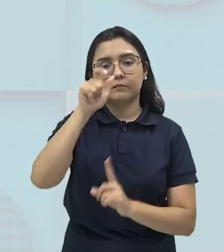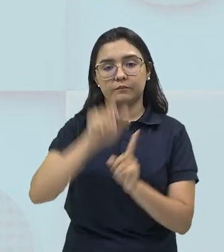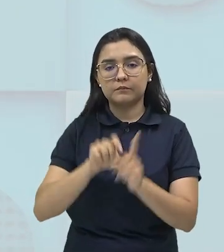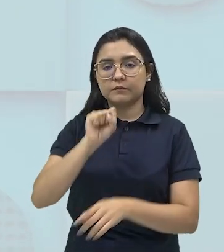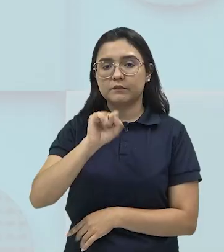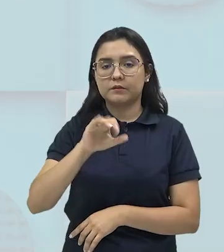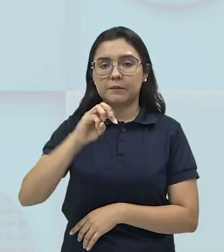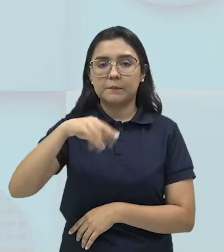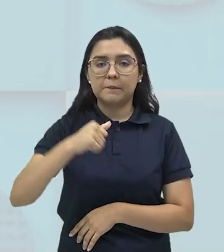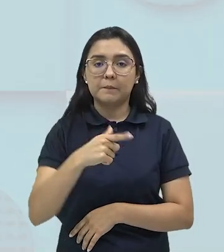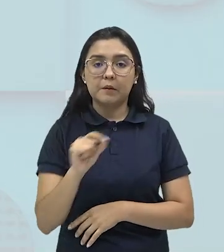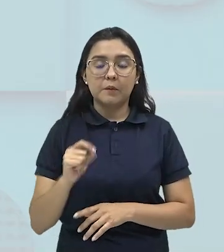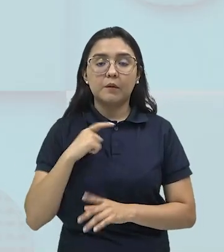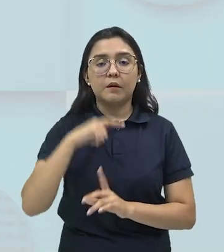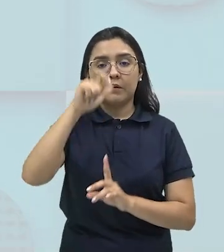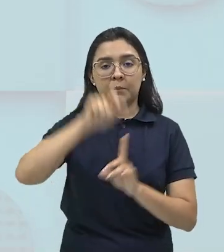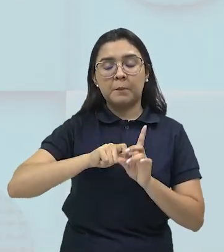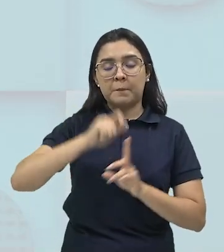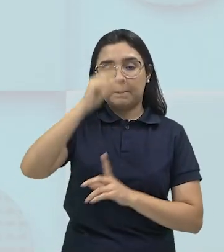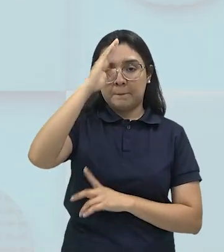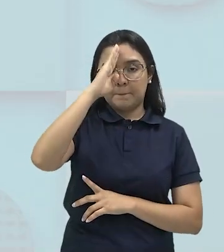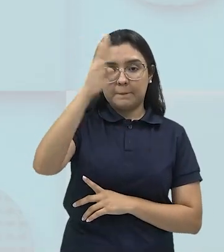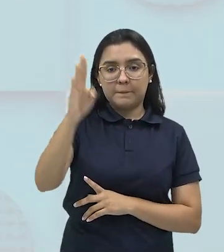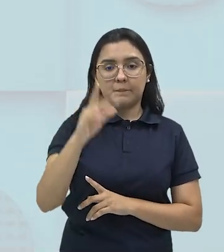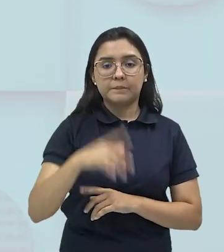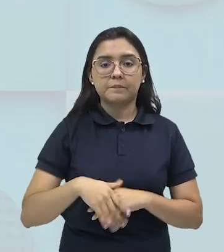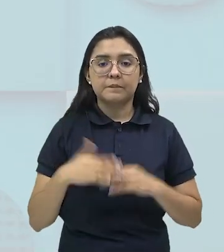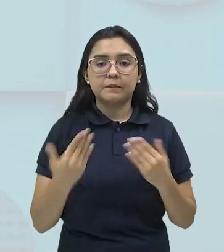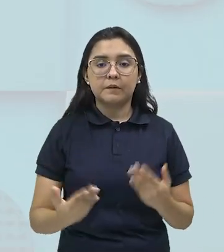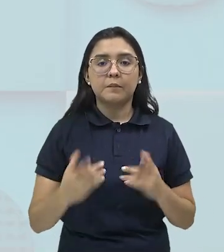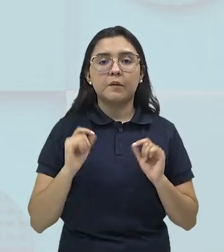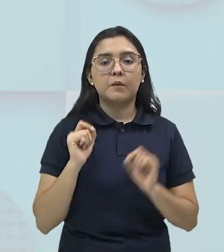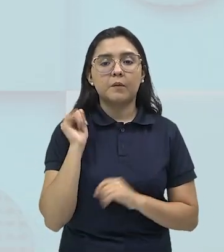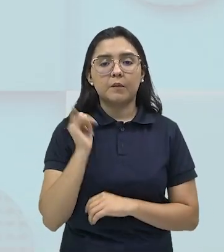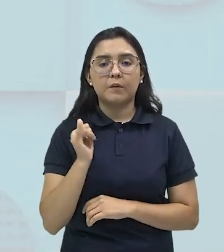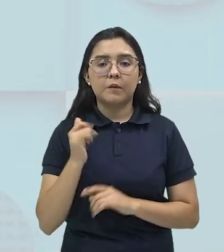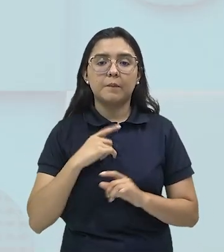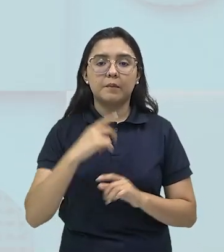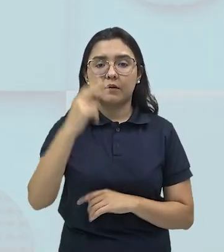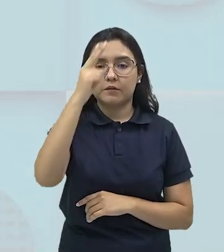da obra. Como trata-se de um conto, é uma